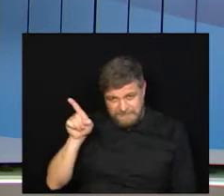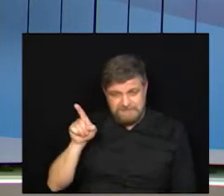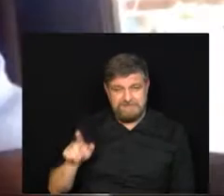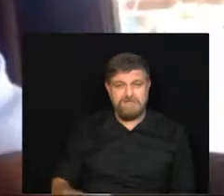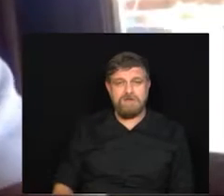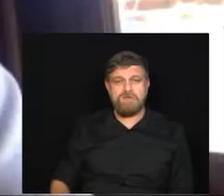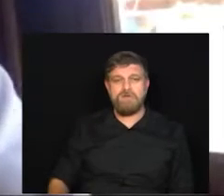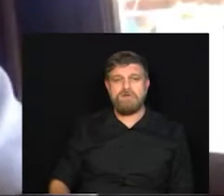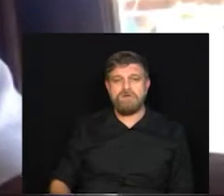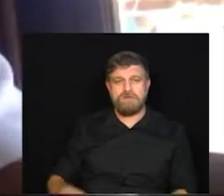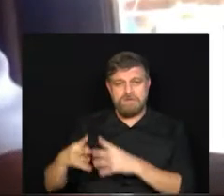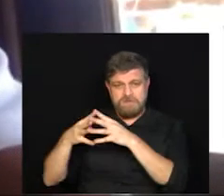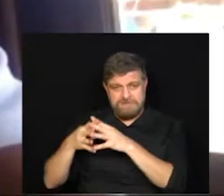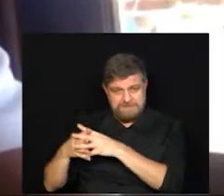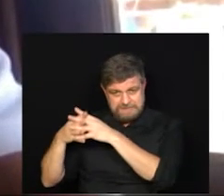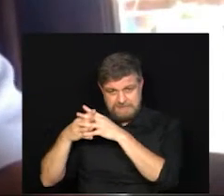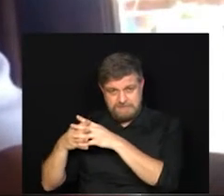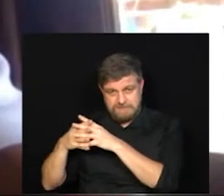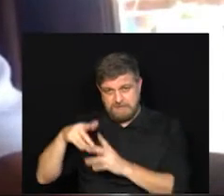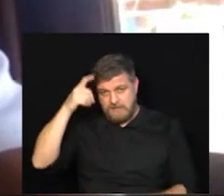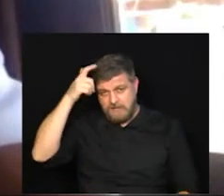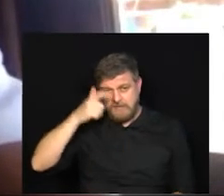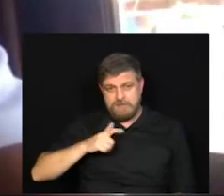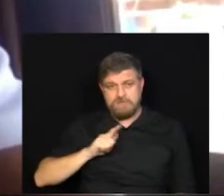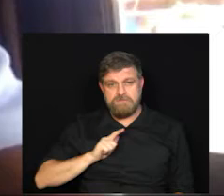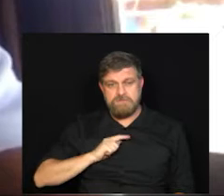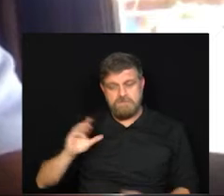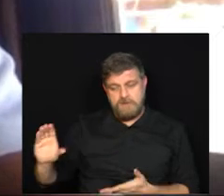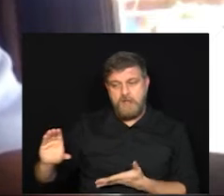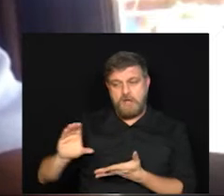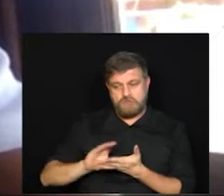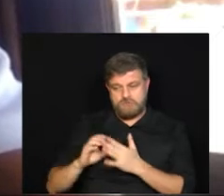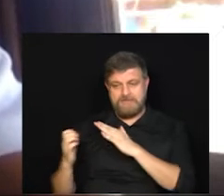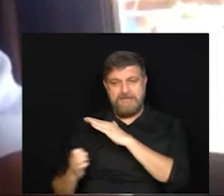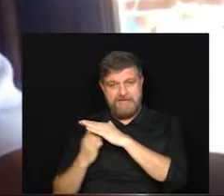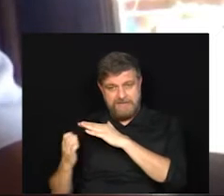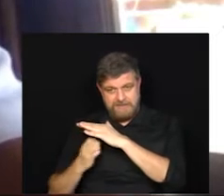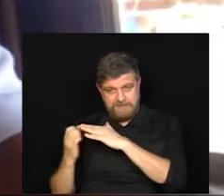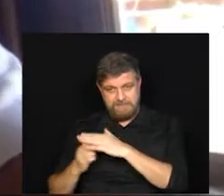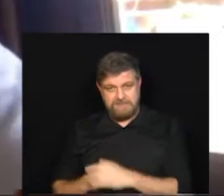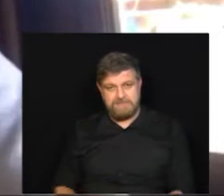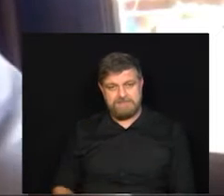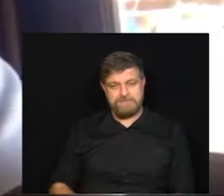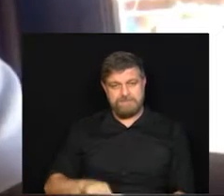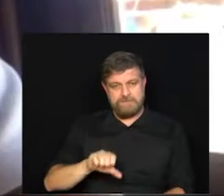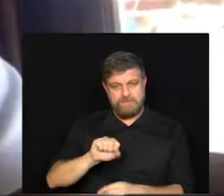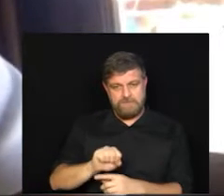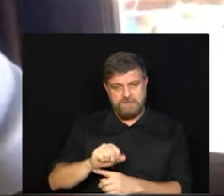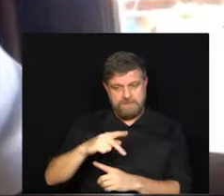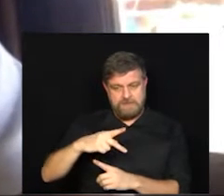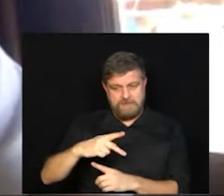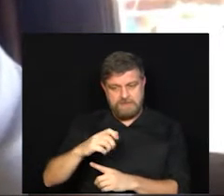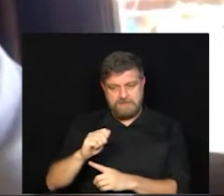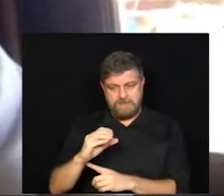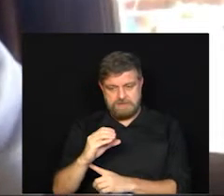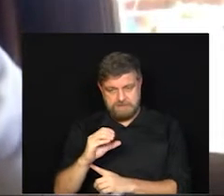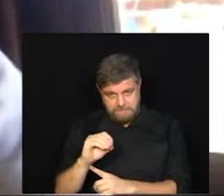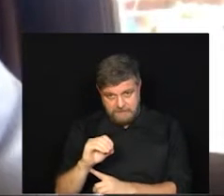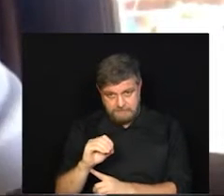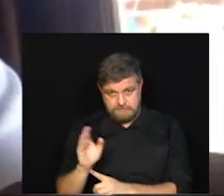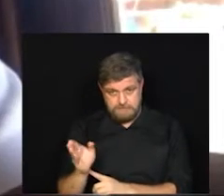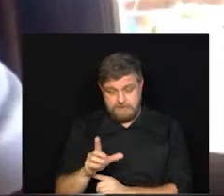evento de Miami específico, eu tive uma grande ajuda da Espaço Laser, da empresa que me patrocina.